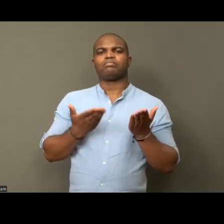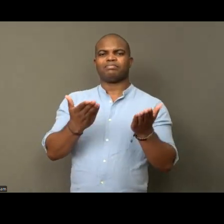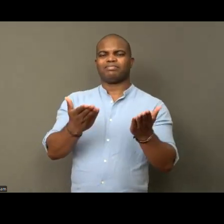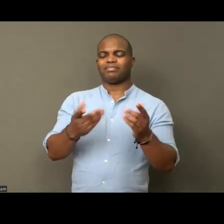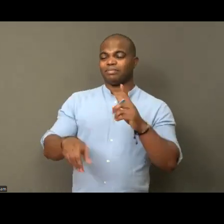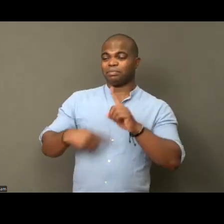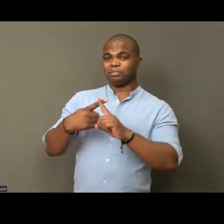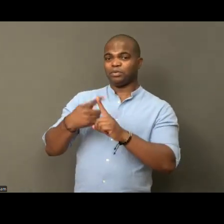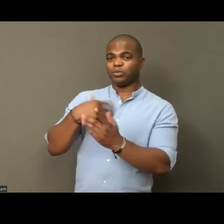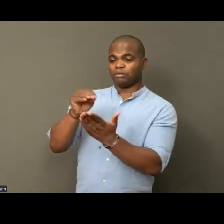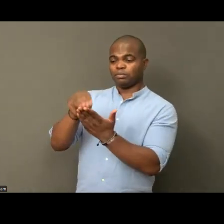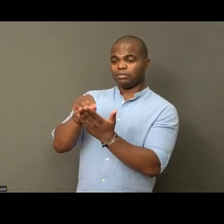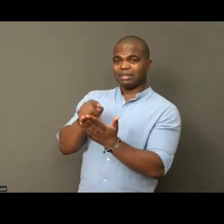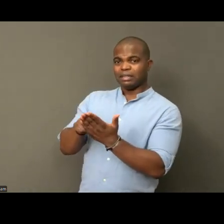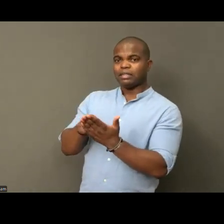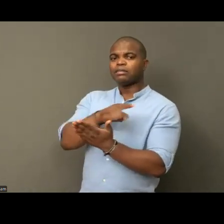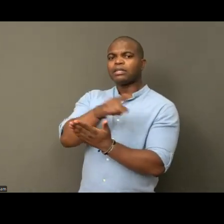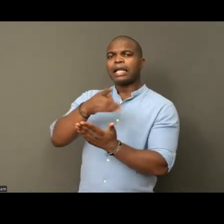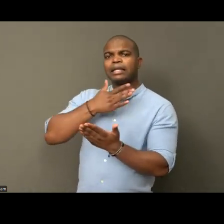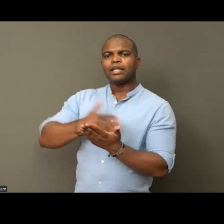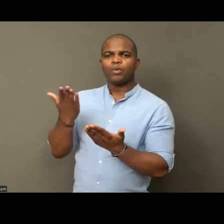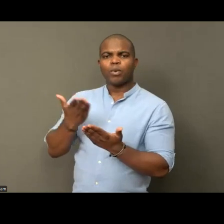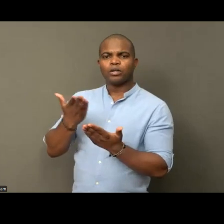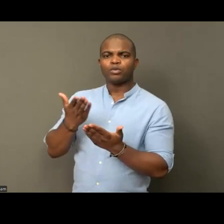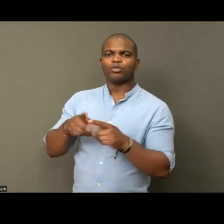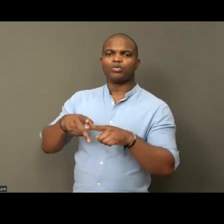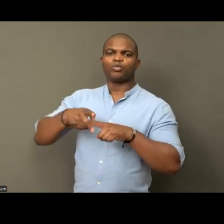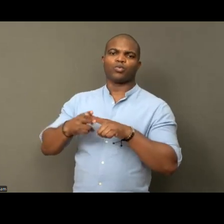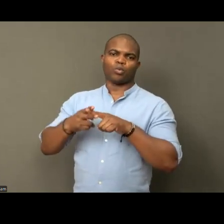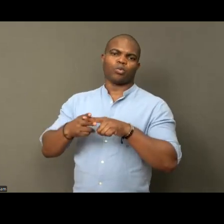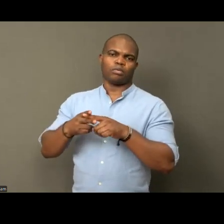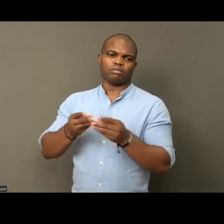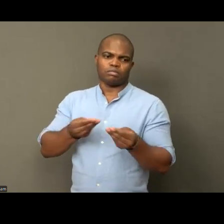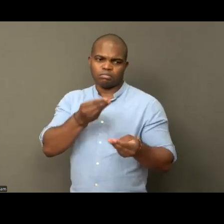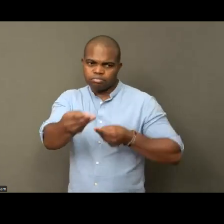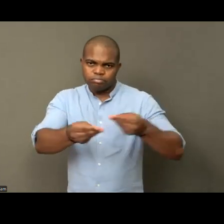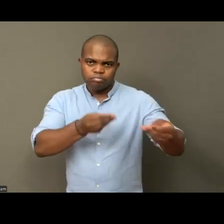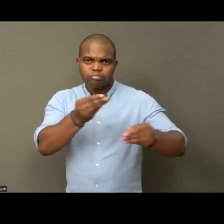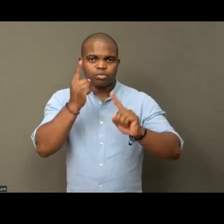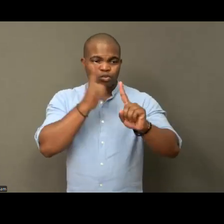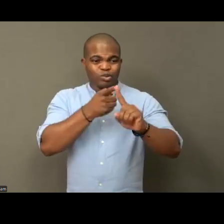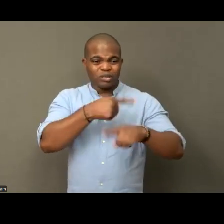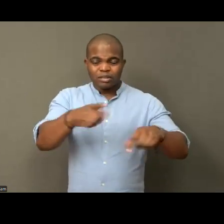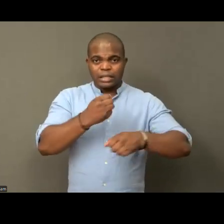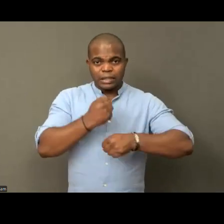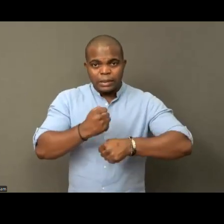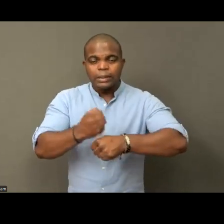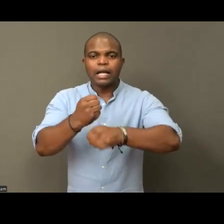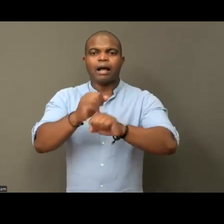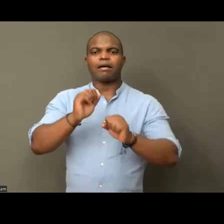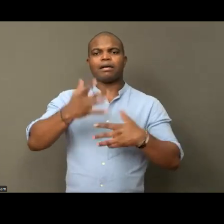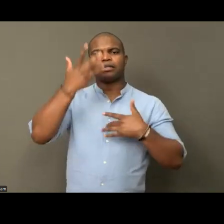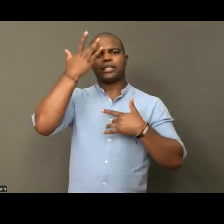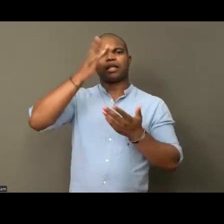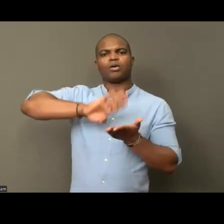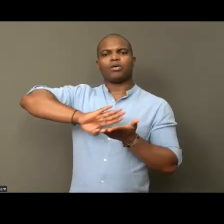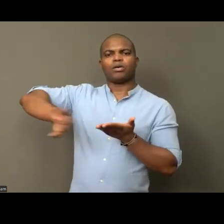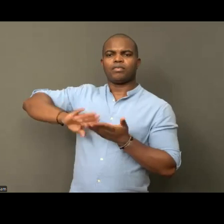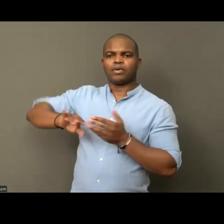das doenças. O fortalecimento dos sistemas de fornecimento, diagnóstico e prestação de